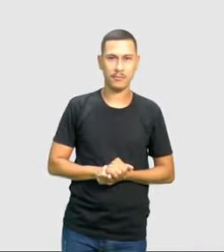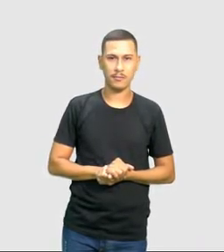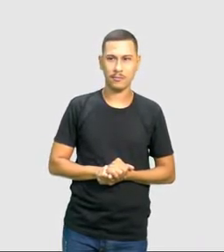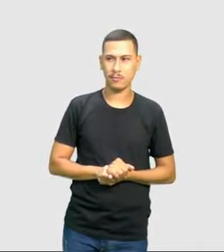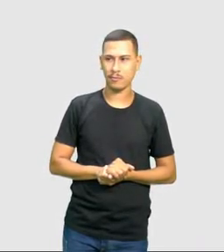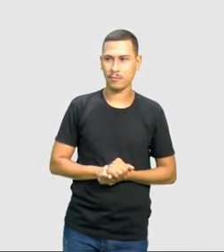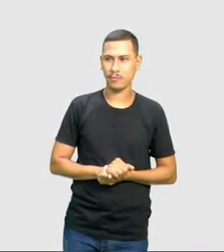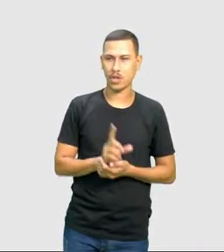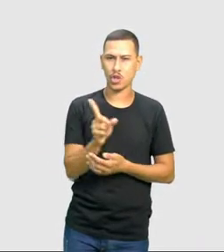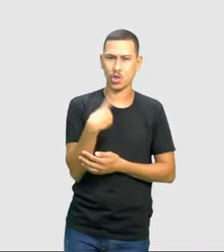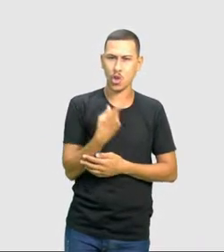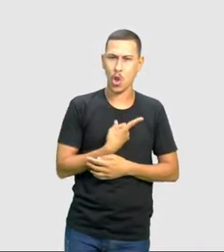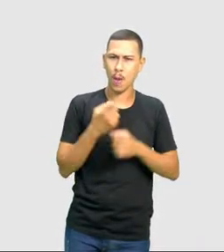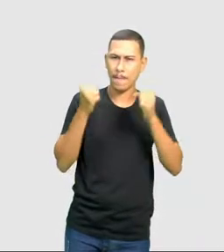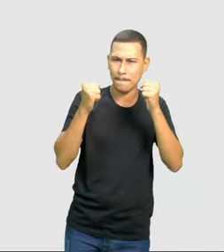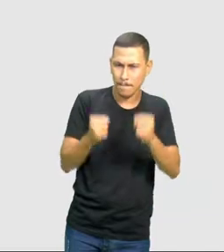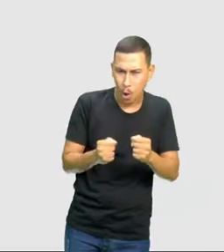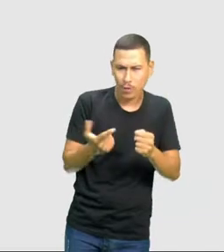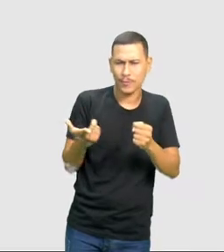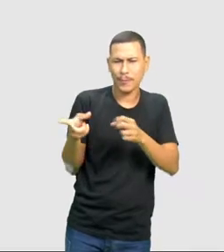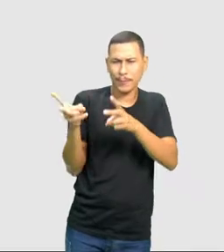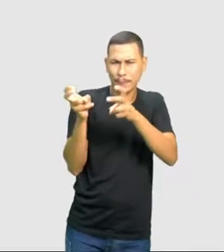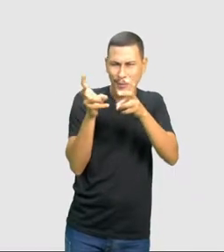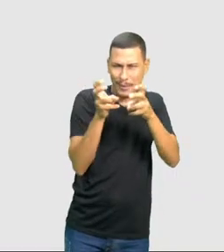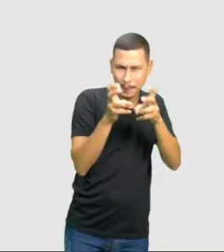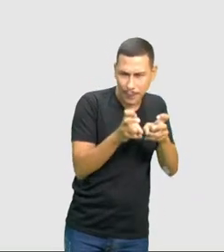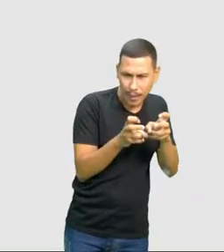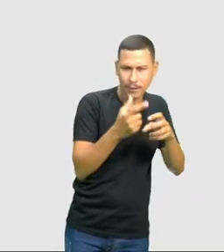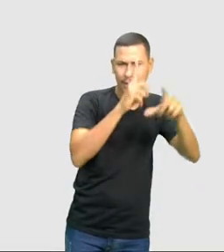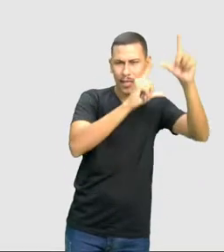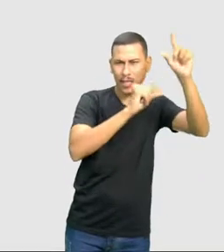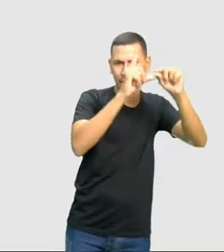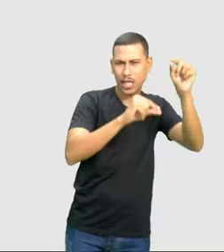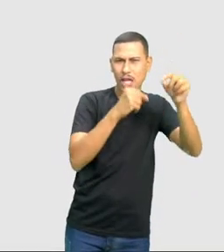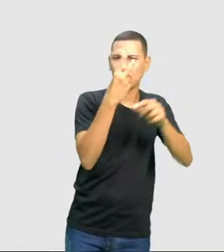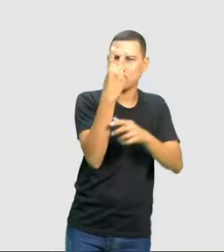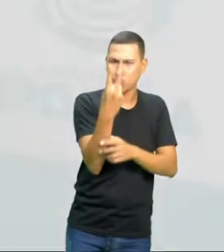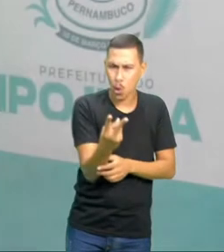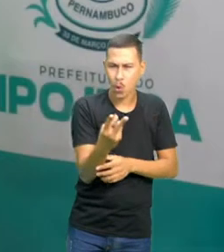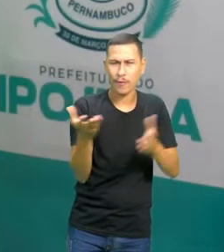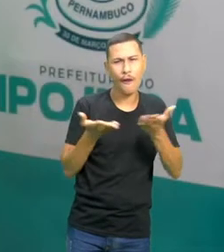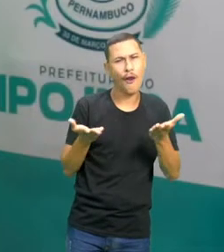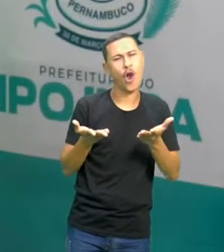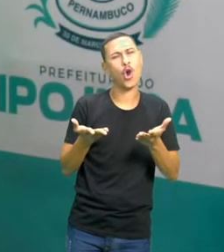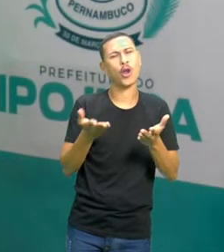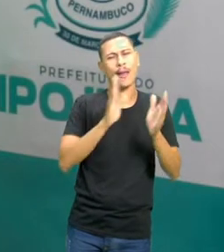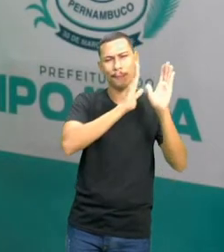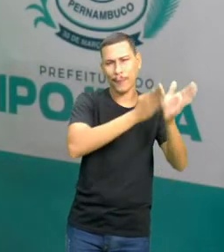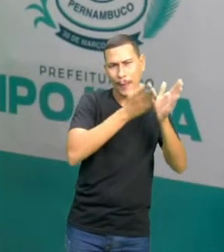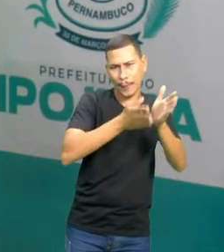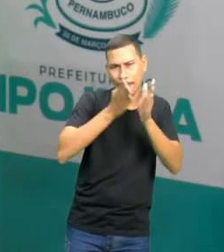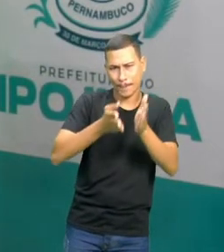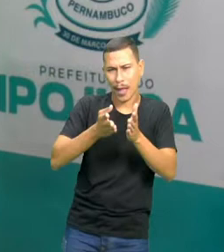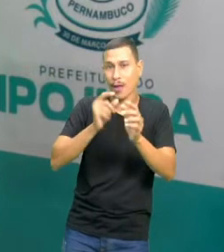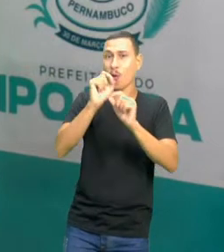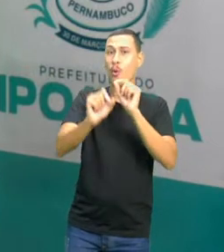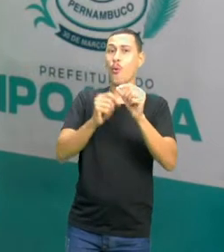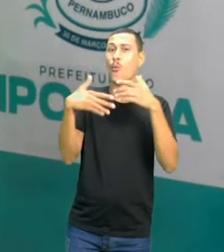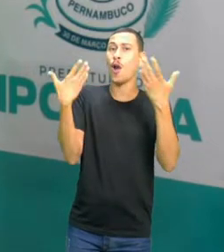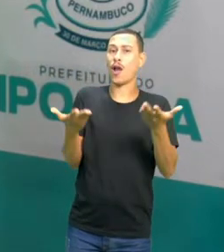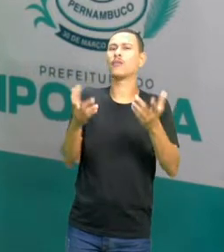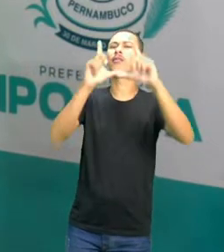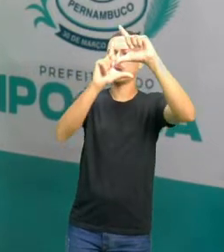podemos perceber que nas duas estrelas temos agora um intervalo que seria a